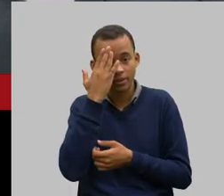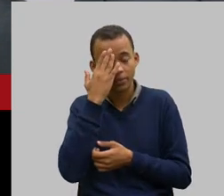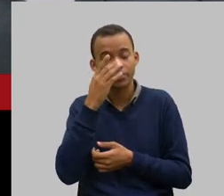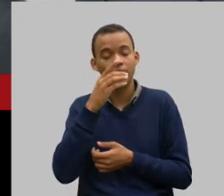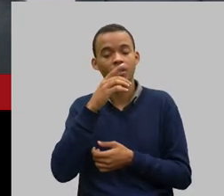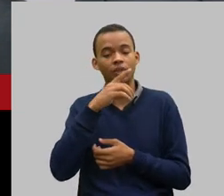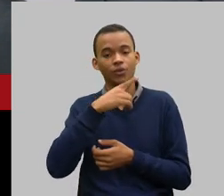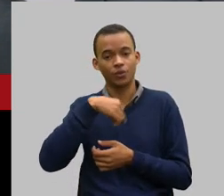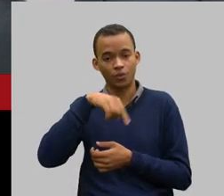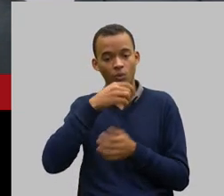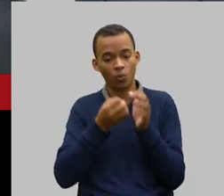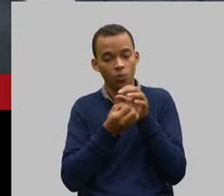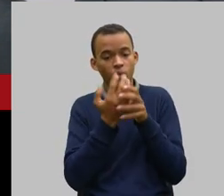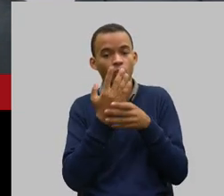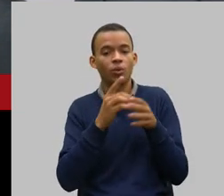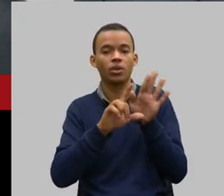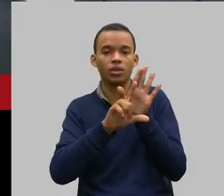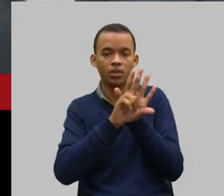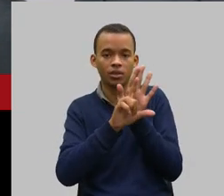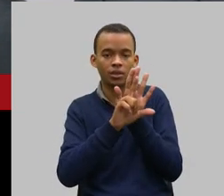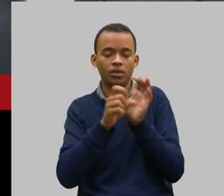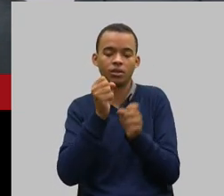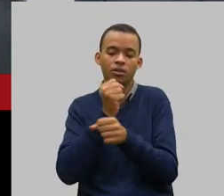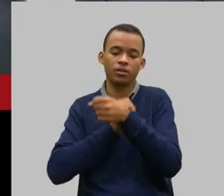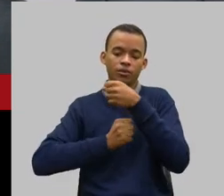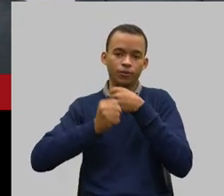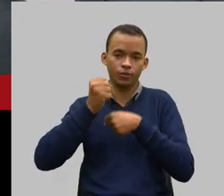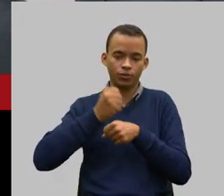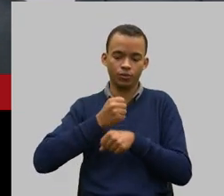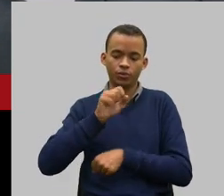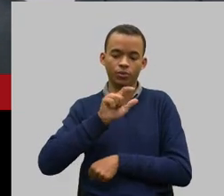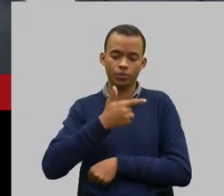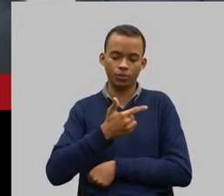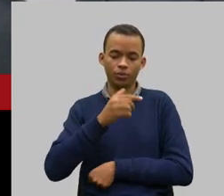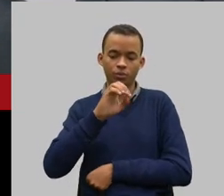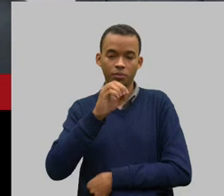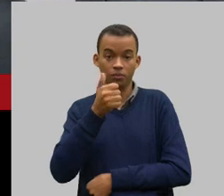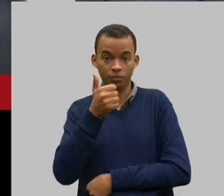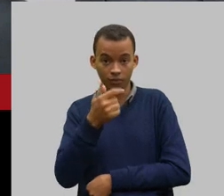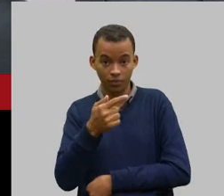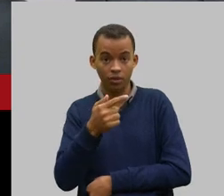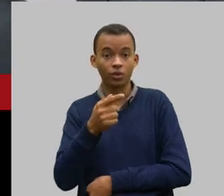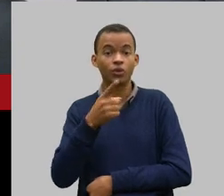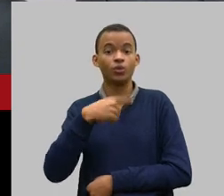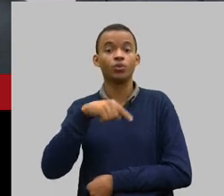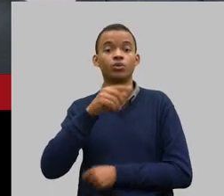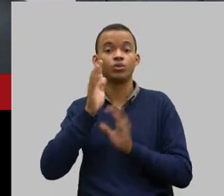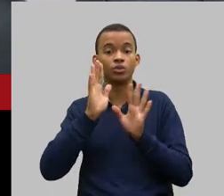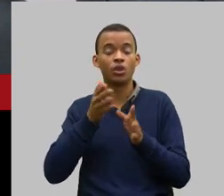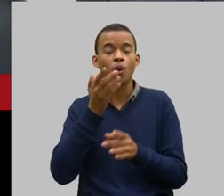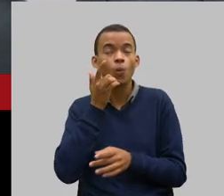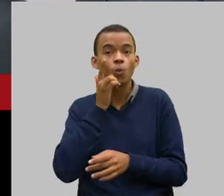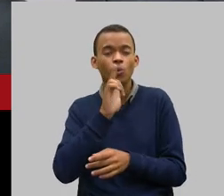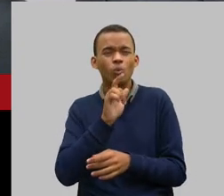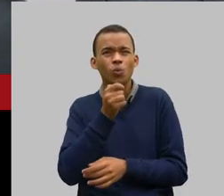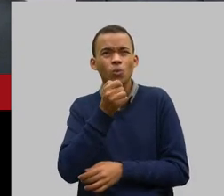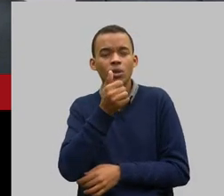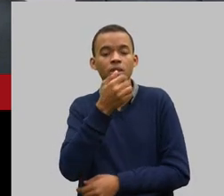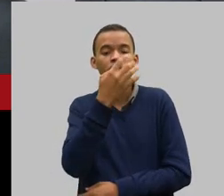aqui em 2017 E hoje nós temos quase 4 GB de GD né